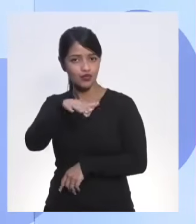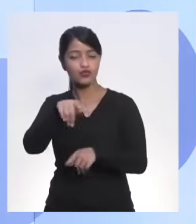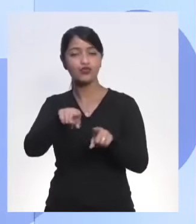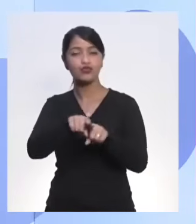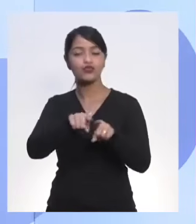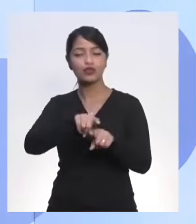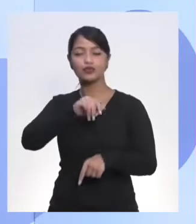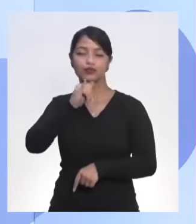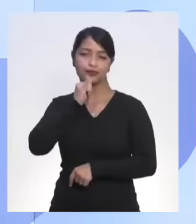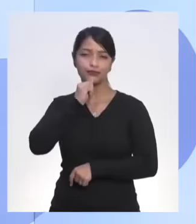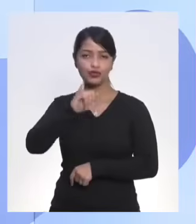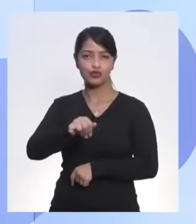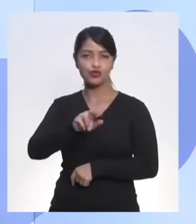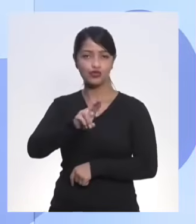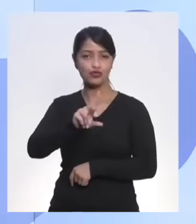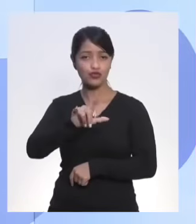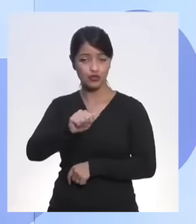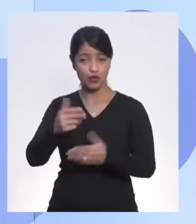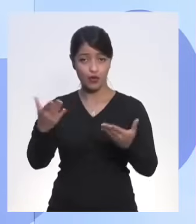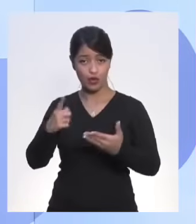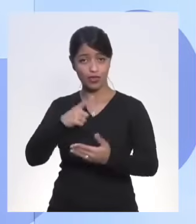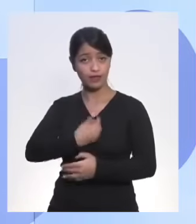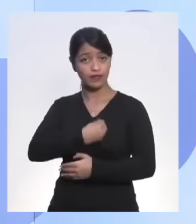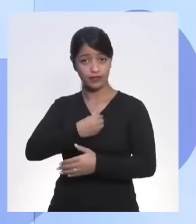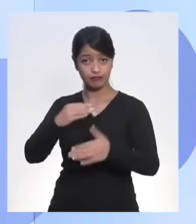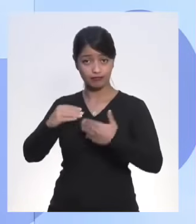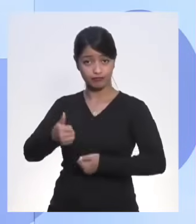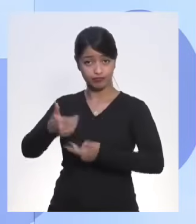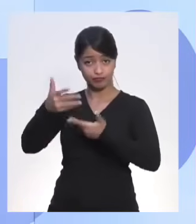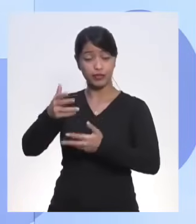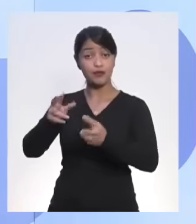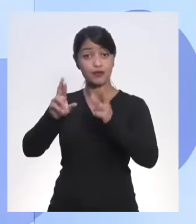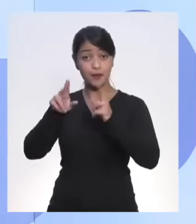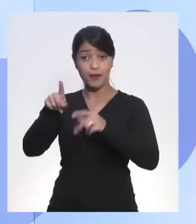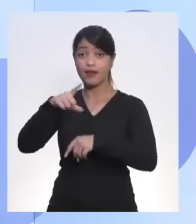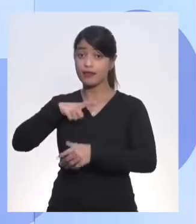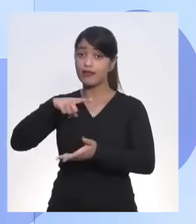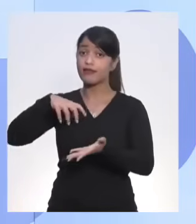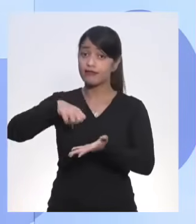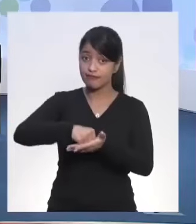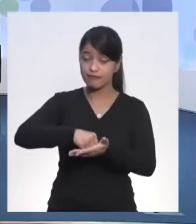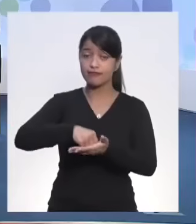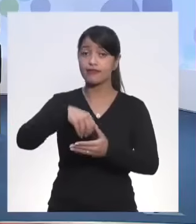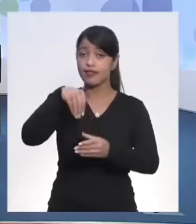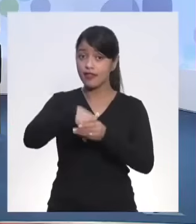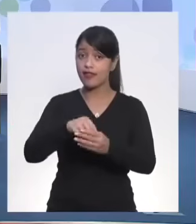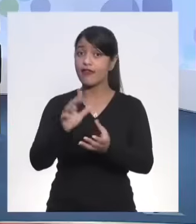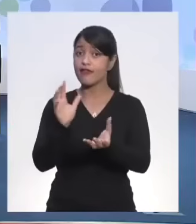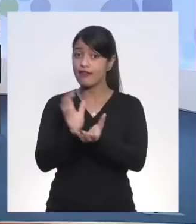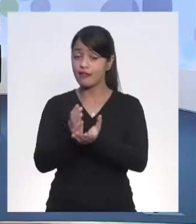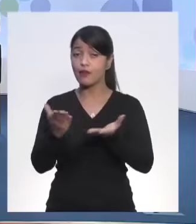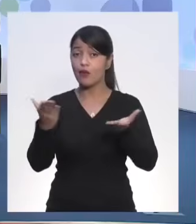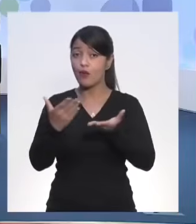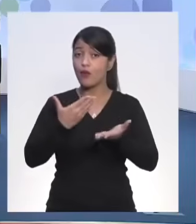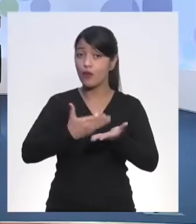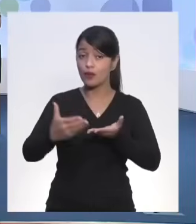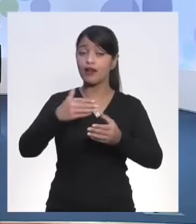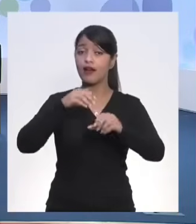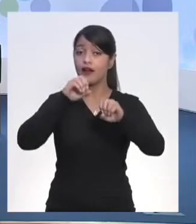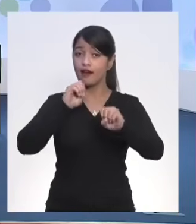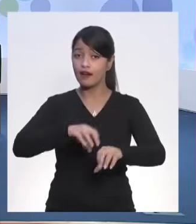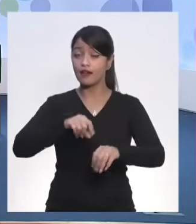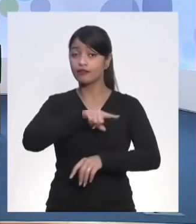está aqui no chat com a gente, esteja em uma dessas equipes e estará bem atento para a aula que vai começar agora,